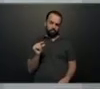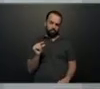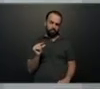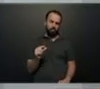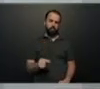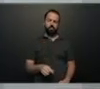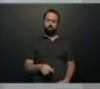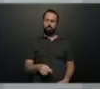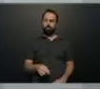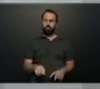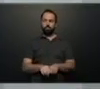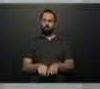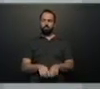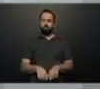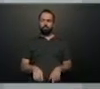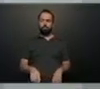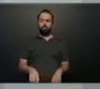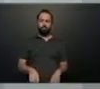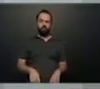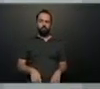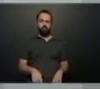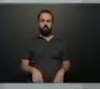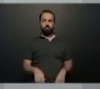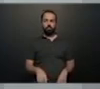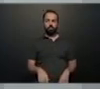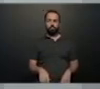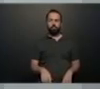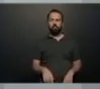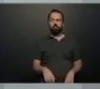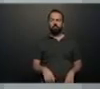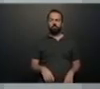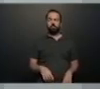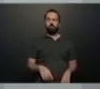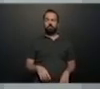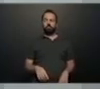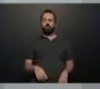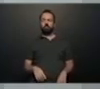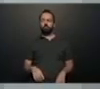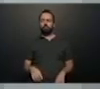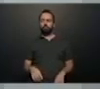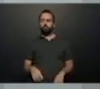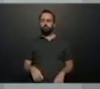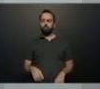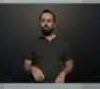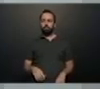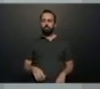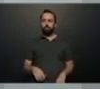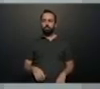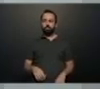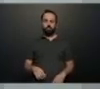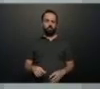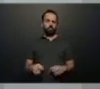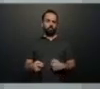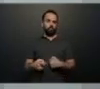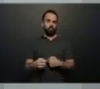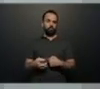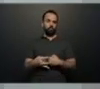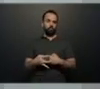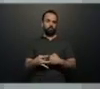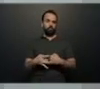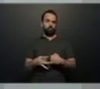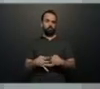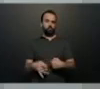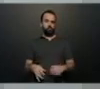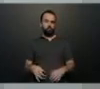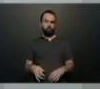tão bom, né, tão atrativo como o dos metais. A reciclagem do vidro. O